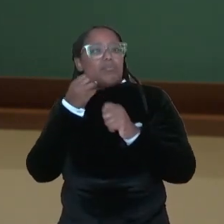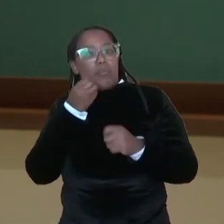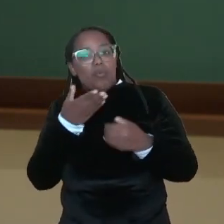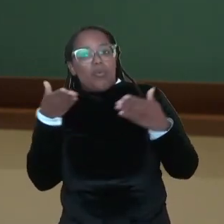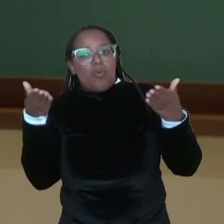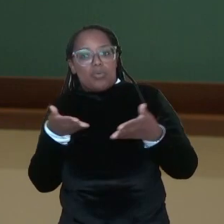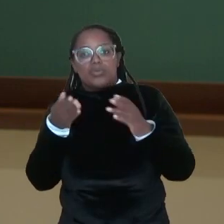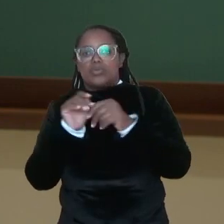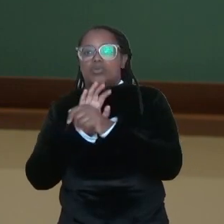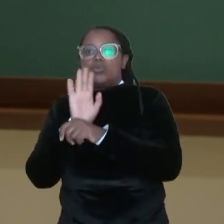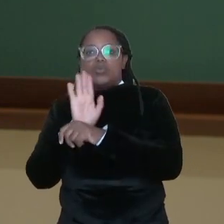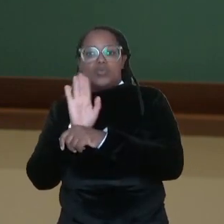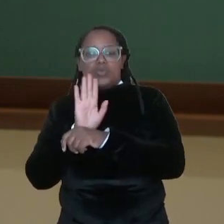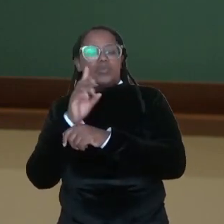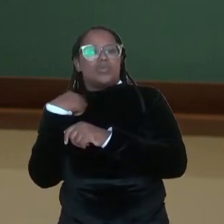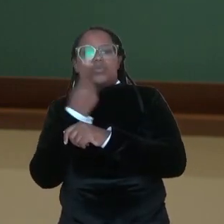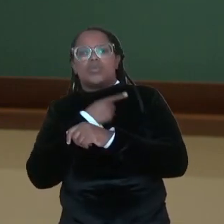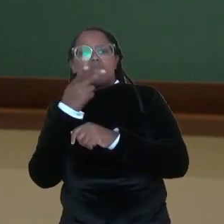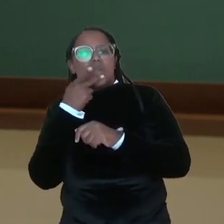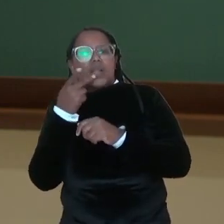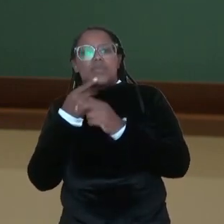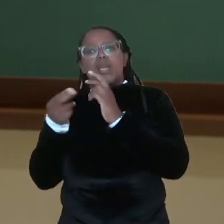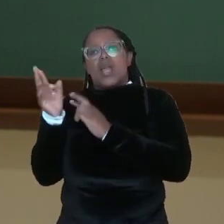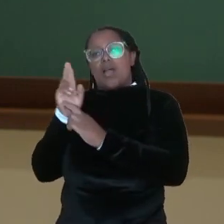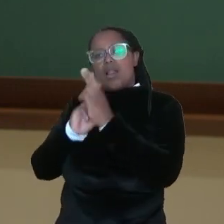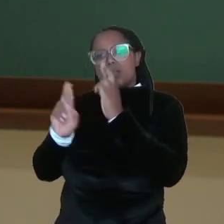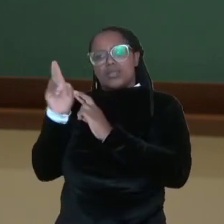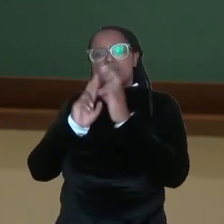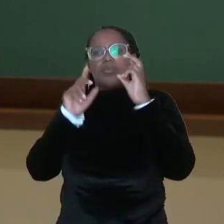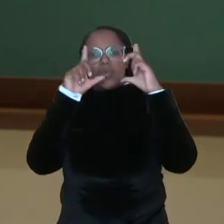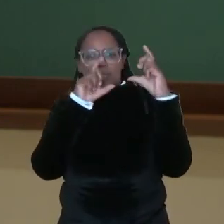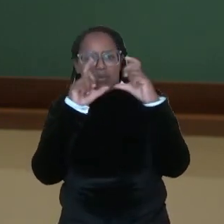nesse vídeo nós falamos sobre as relações entre